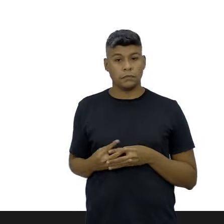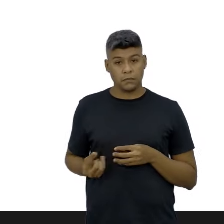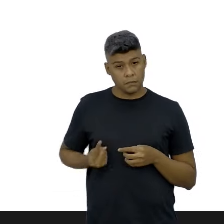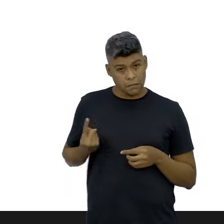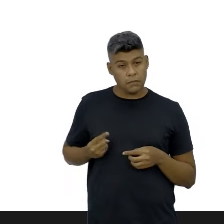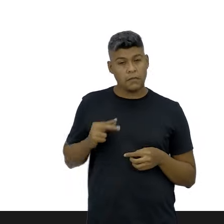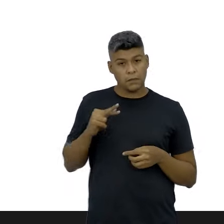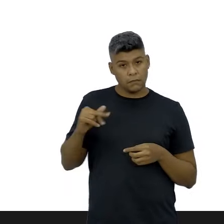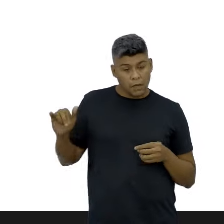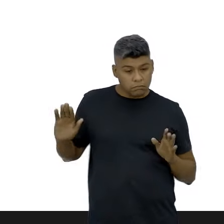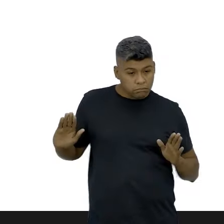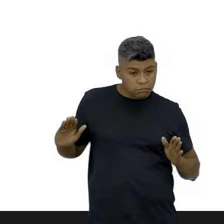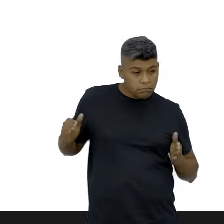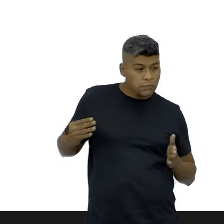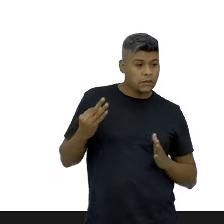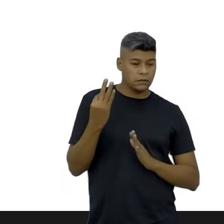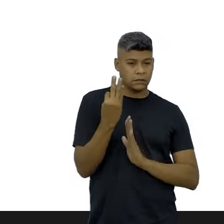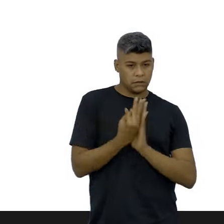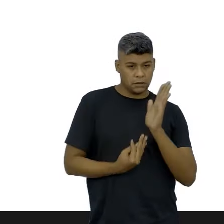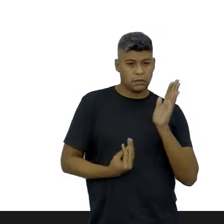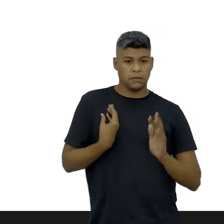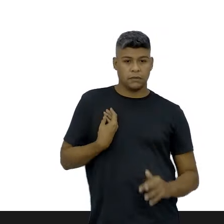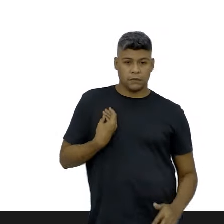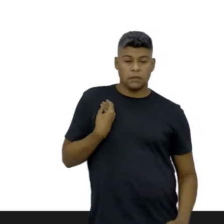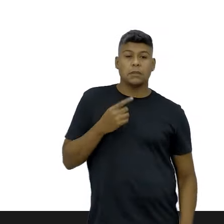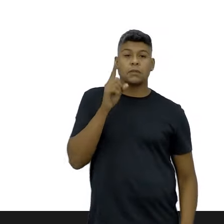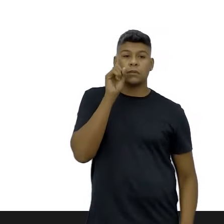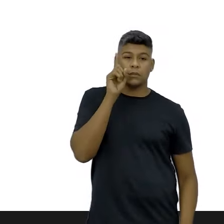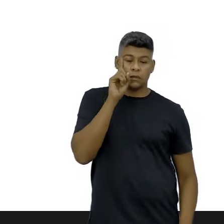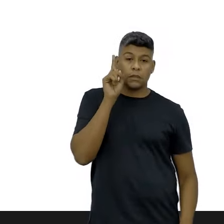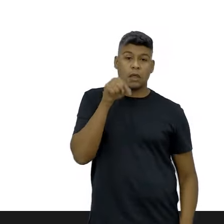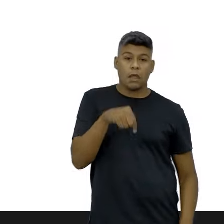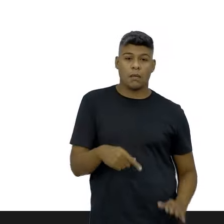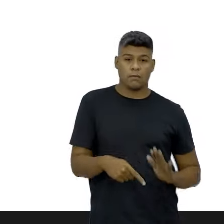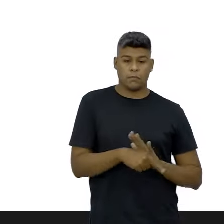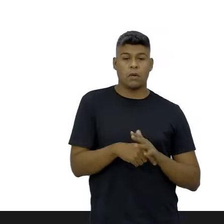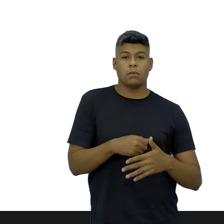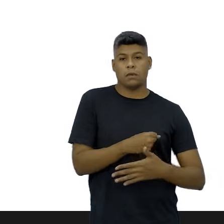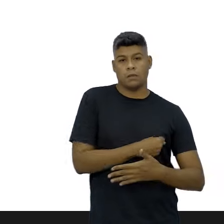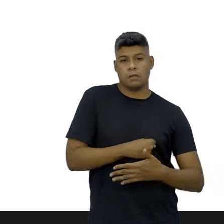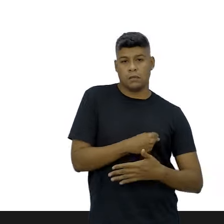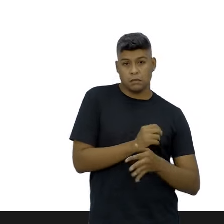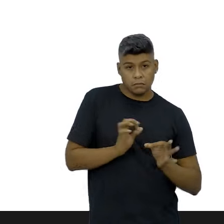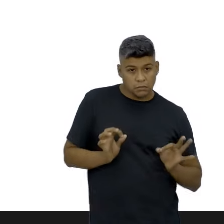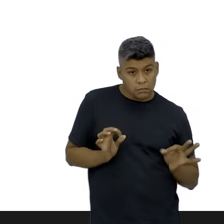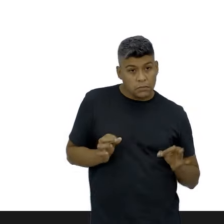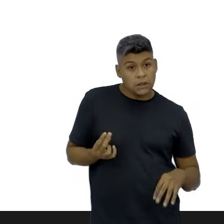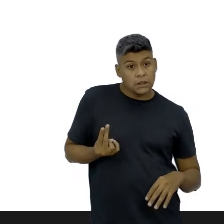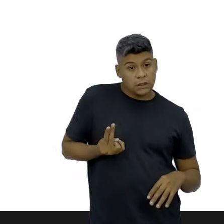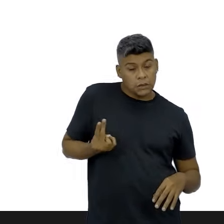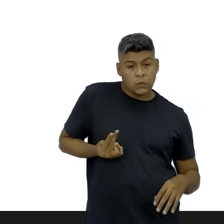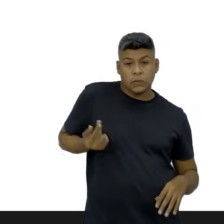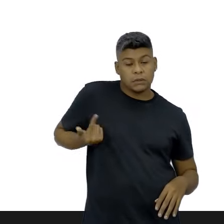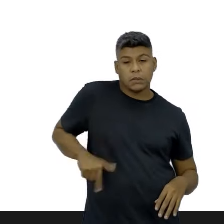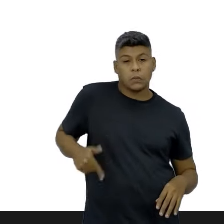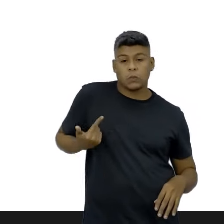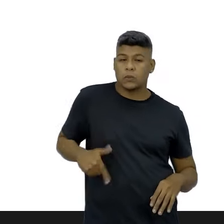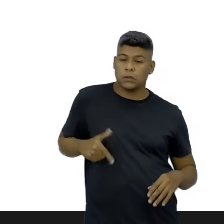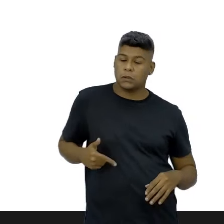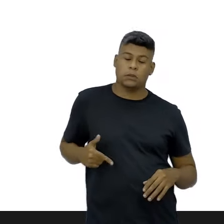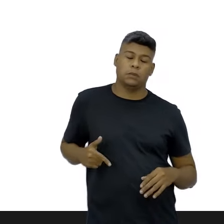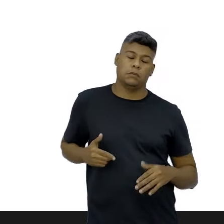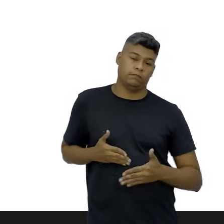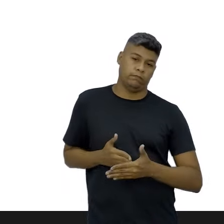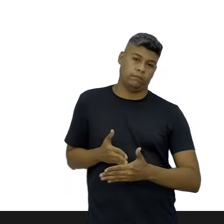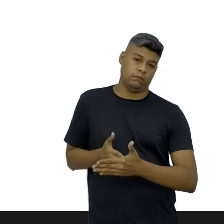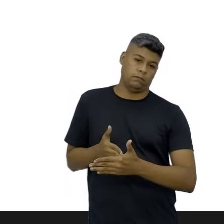vai explicitar que se tratam de textos da vida cotidiana, como é o caso das receitas, tá? Enquanto a segunda não tem essa